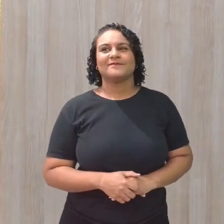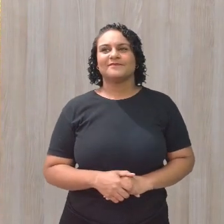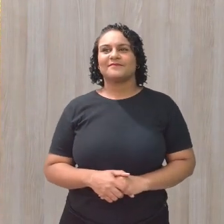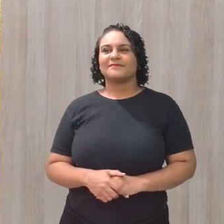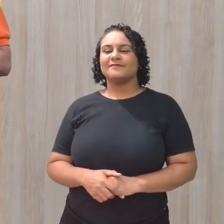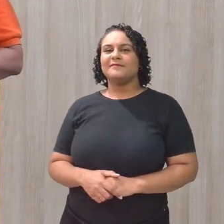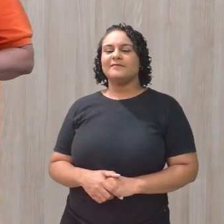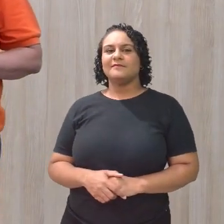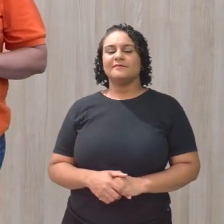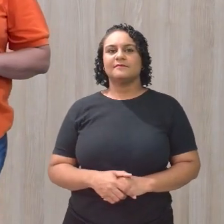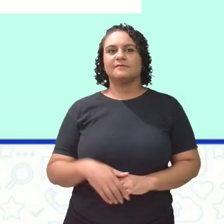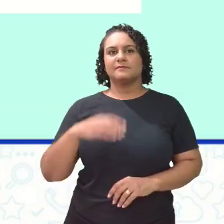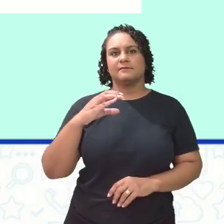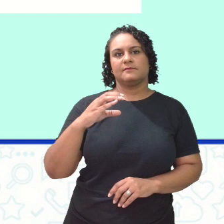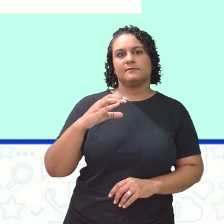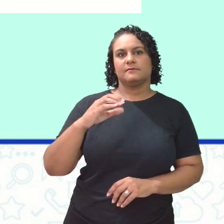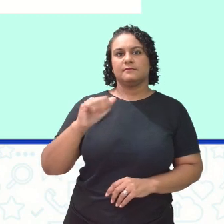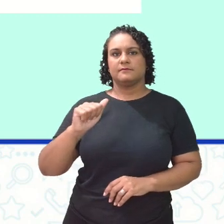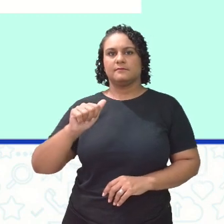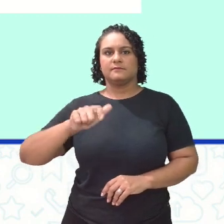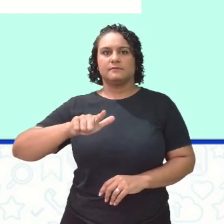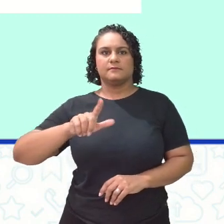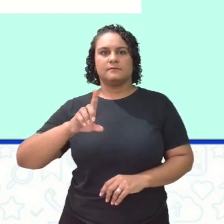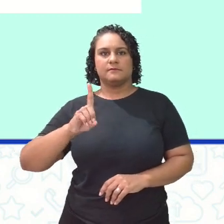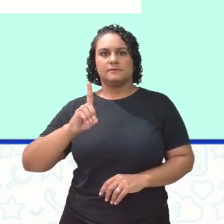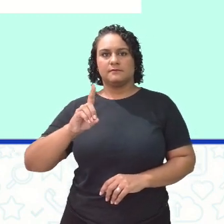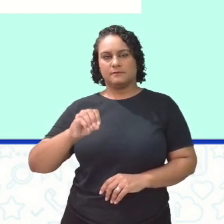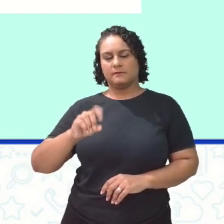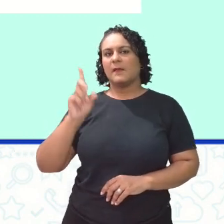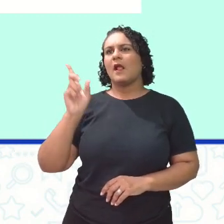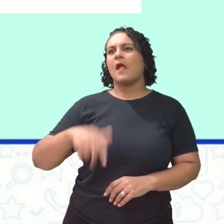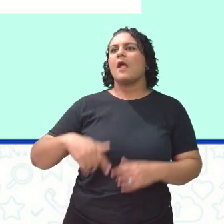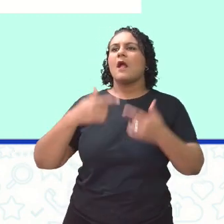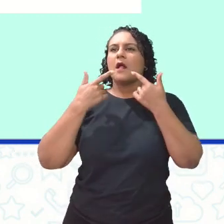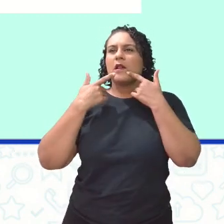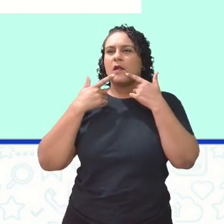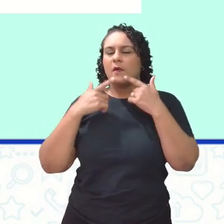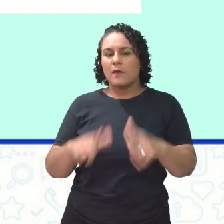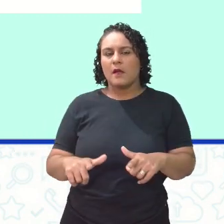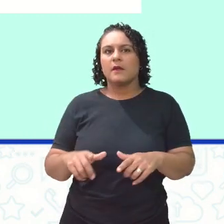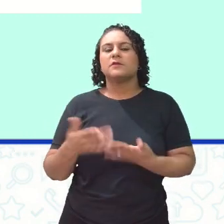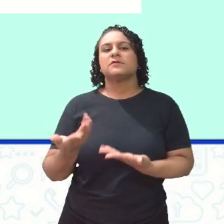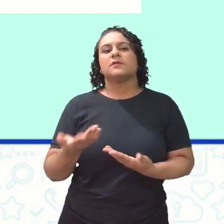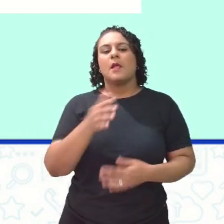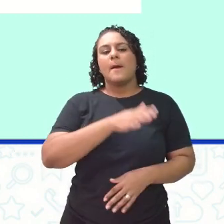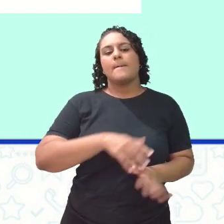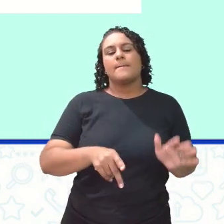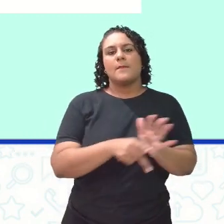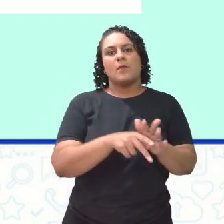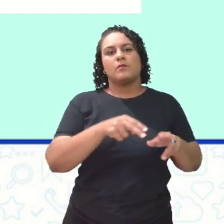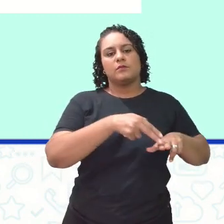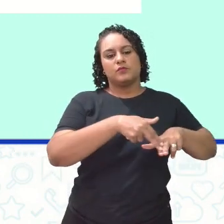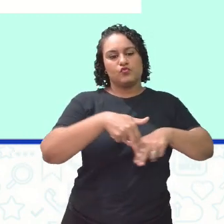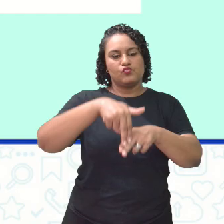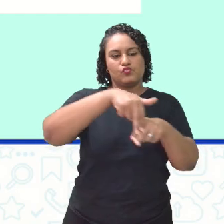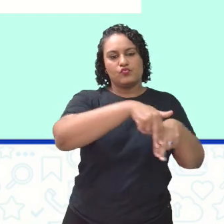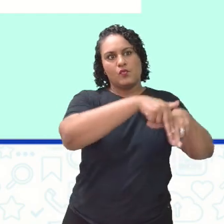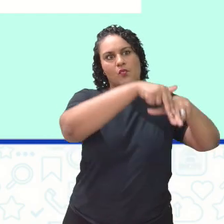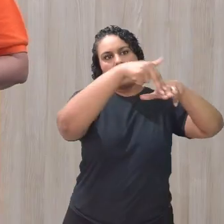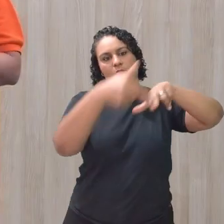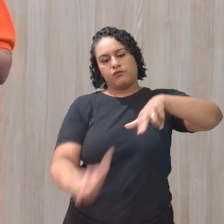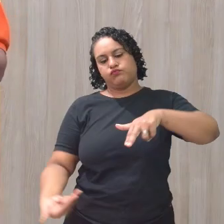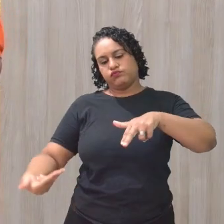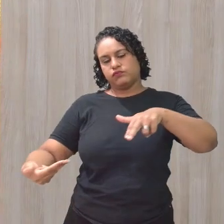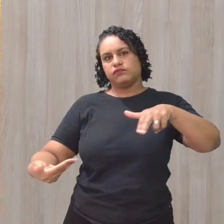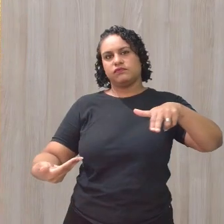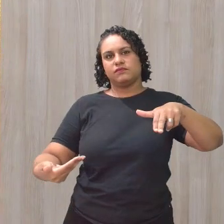Bem interessante. E caldo? Caldo é uma linguagem, não é? Quando o surfista cai da prancha. E aí vocês